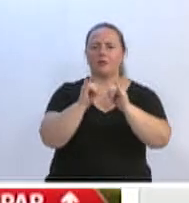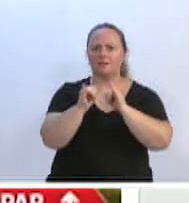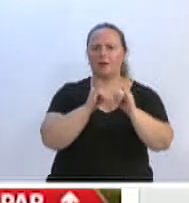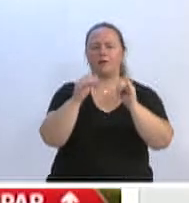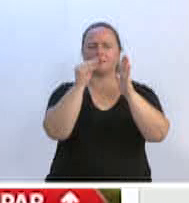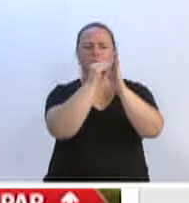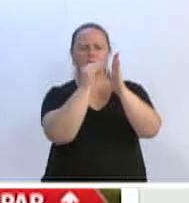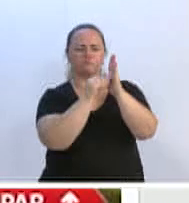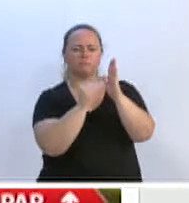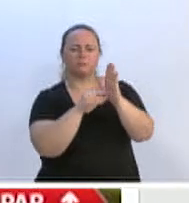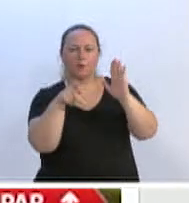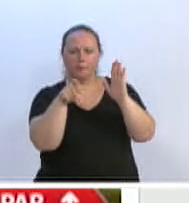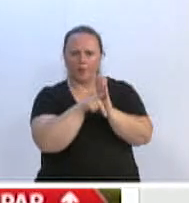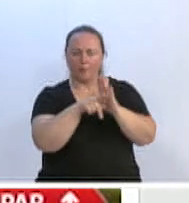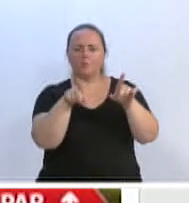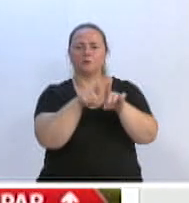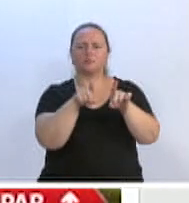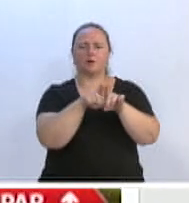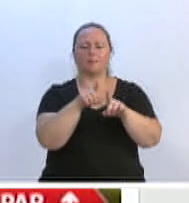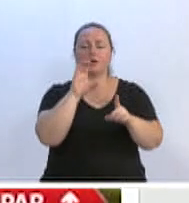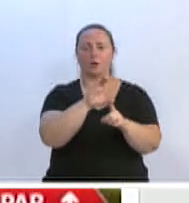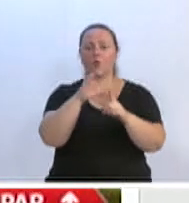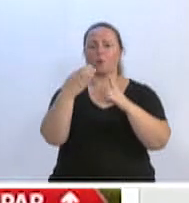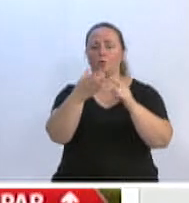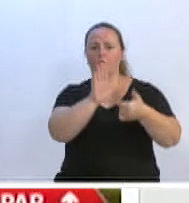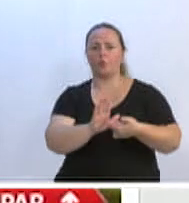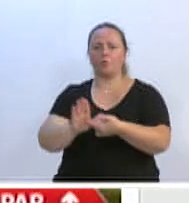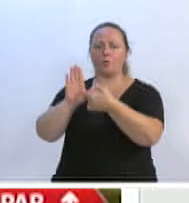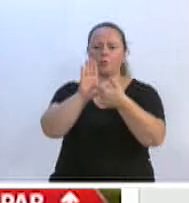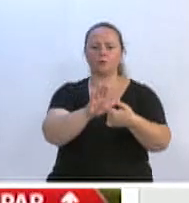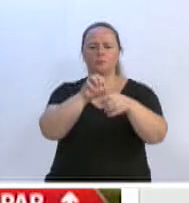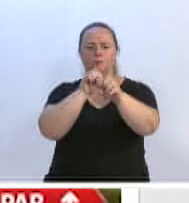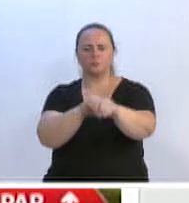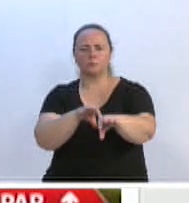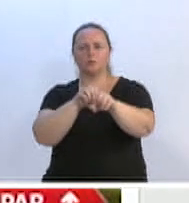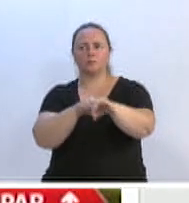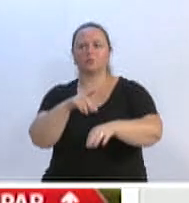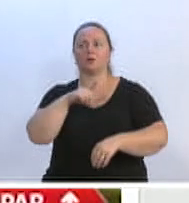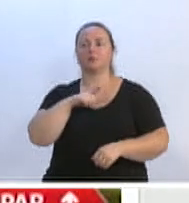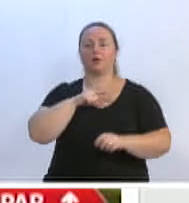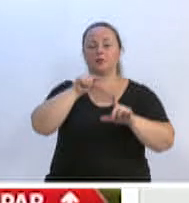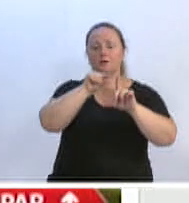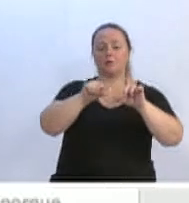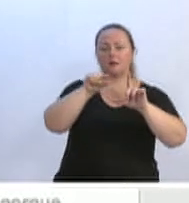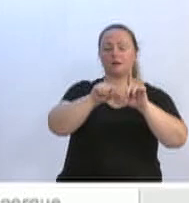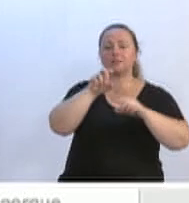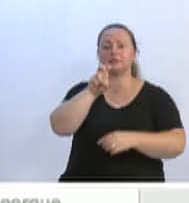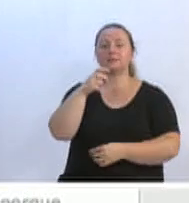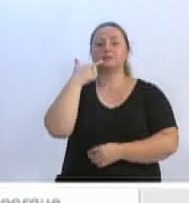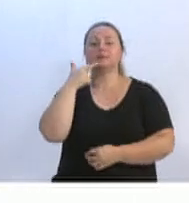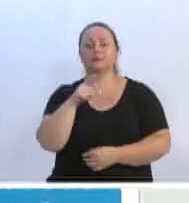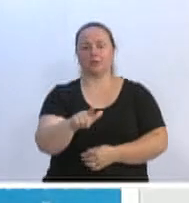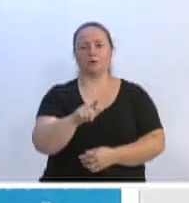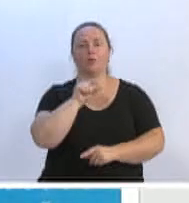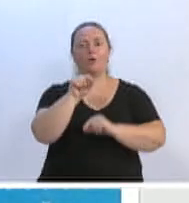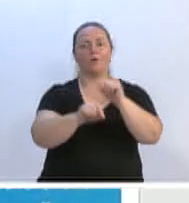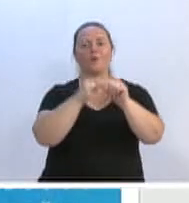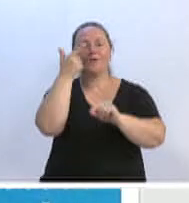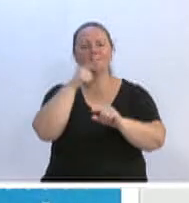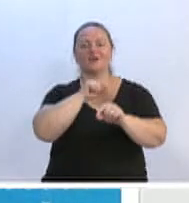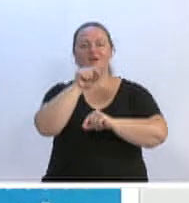próprios, cultos e ensinos transmitidos via satélite, com legenda em 5 idiomas, o que amplia o